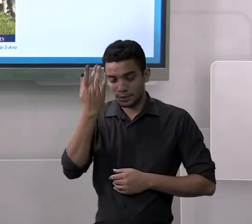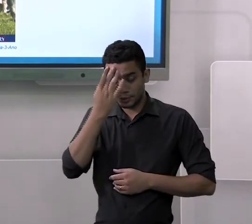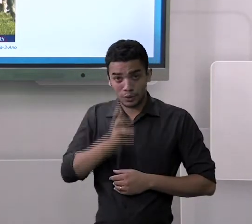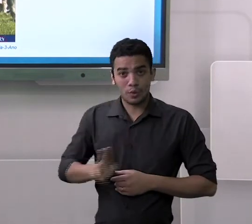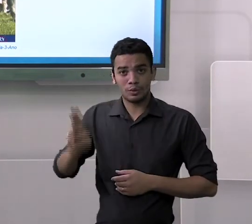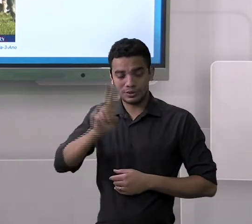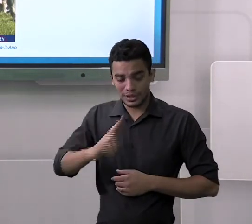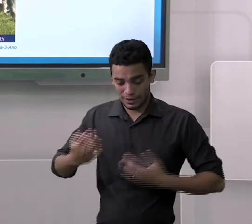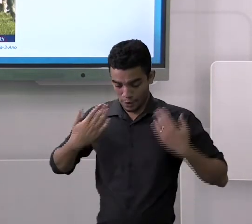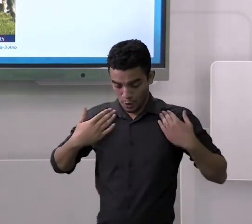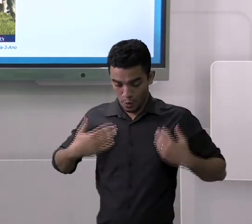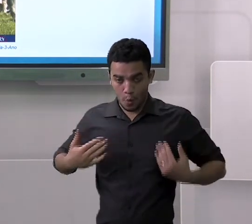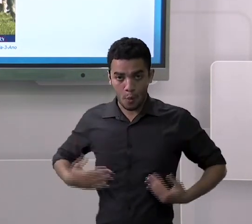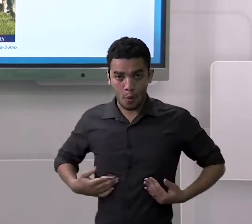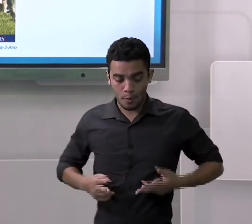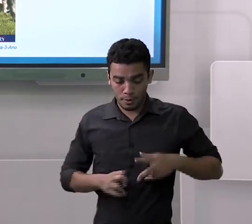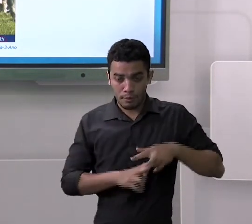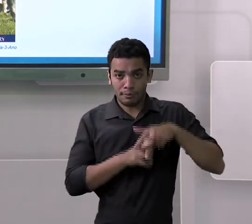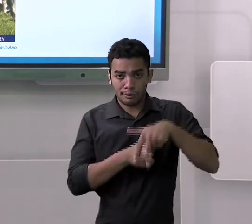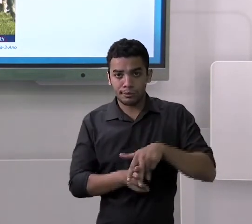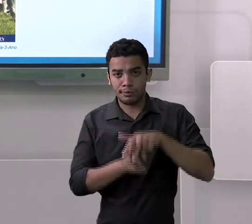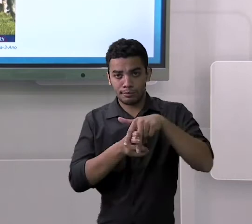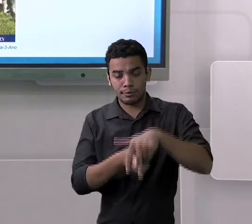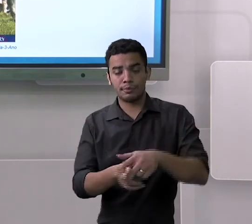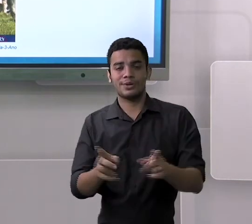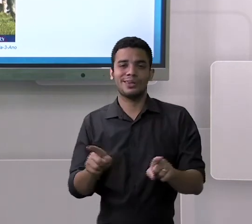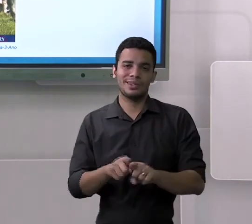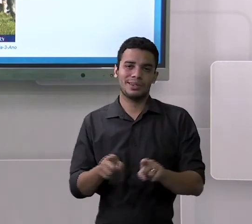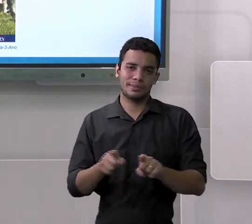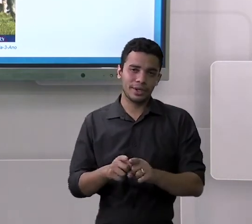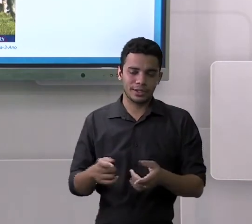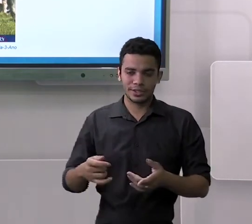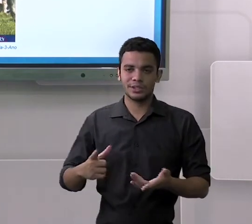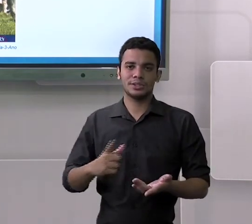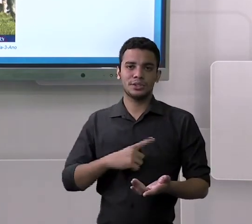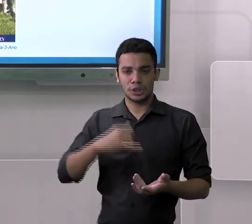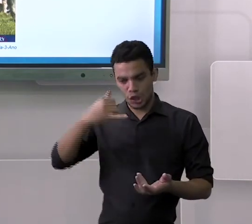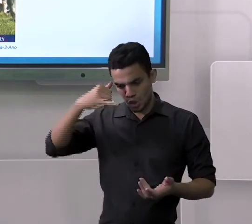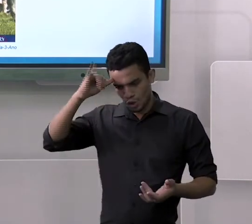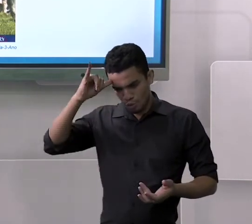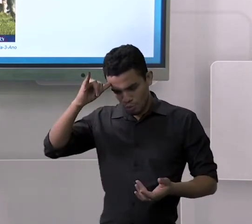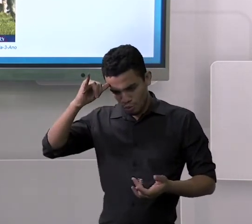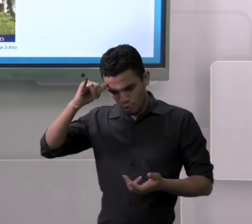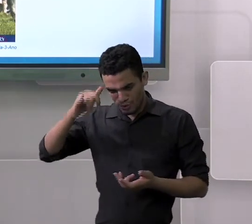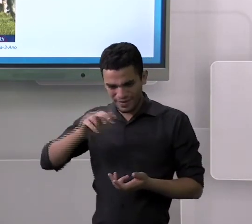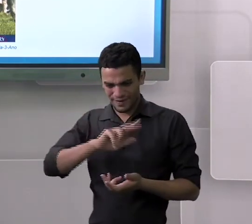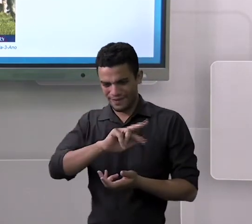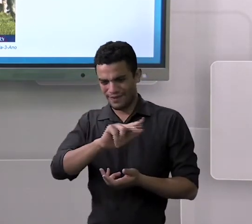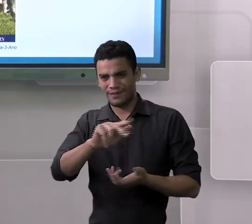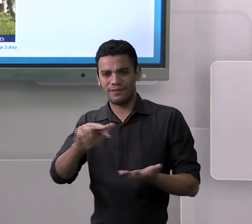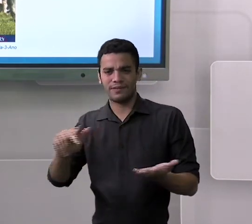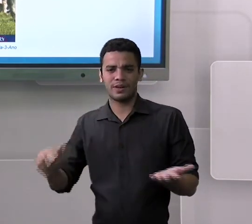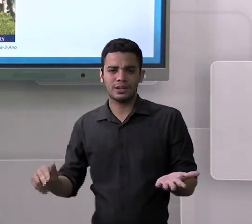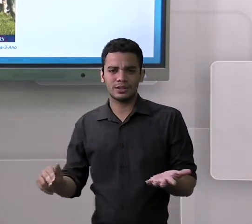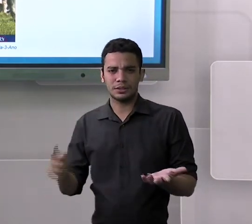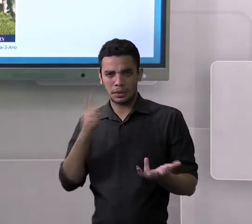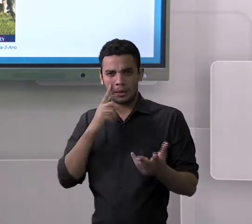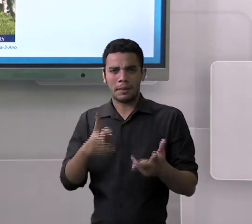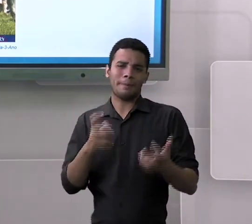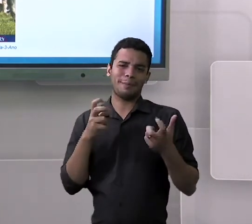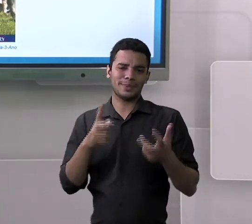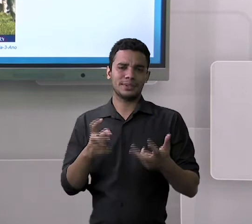a criação de gado. O que é isso? Que cria boi, vaca. Veja a imagem sugestiva dos